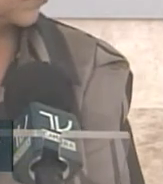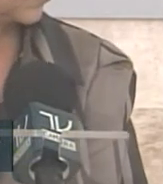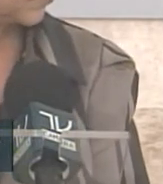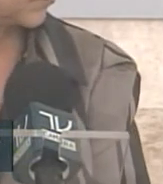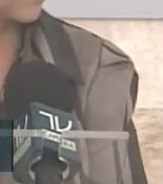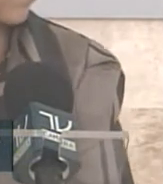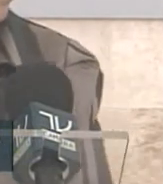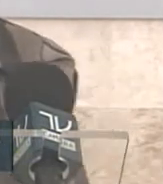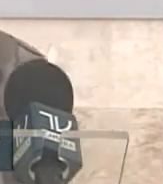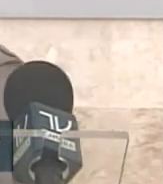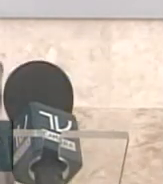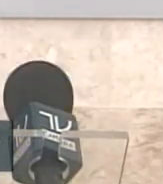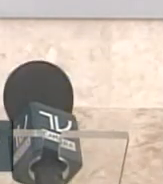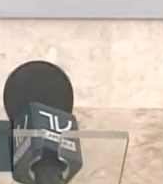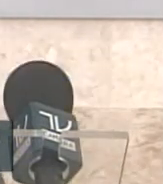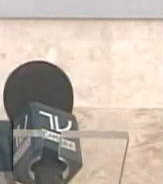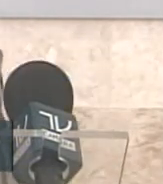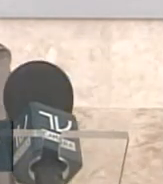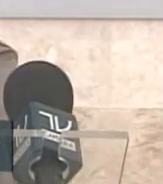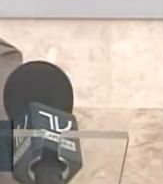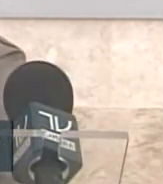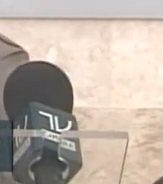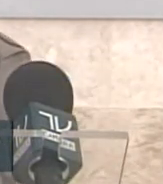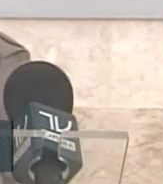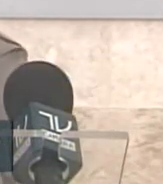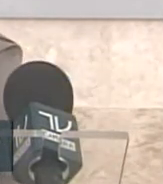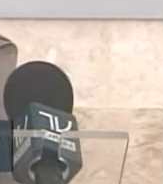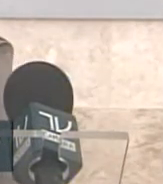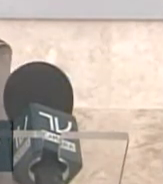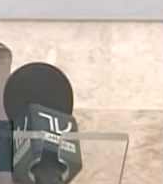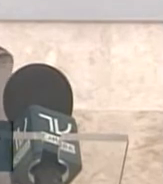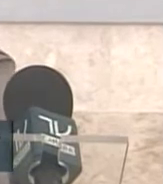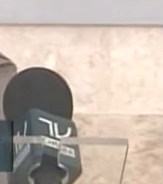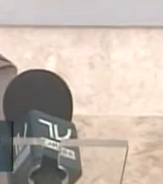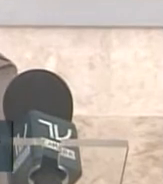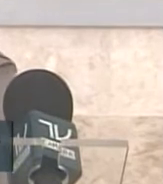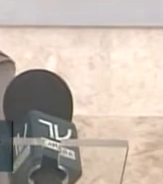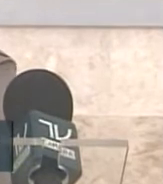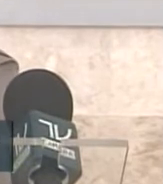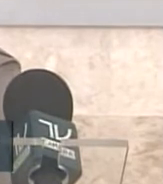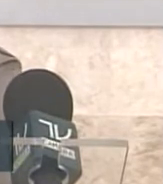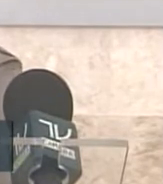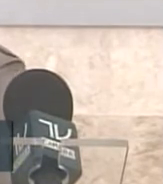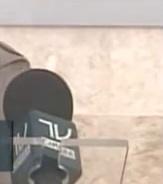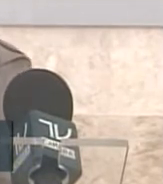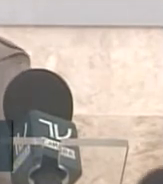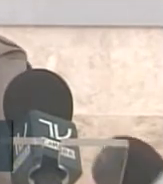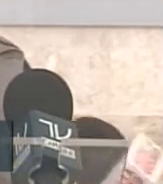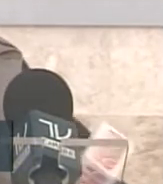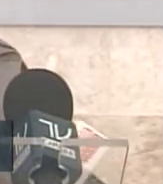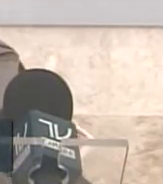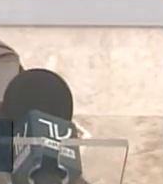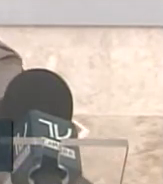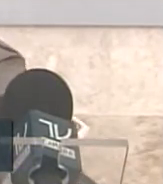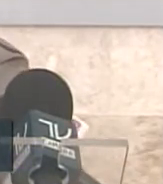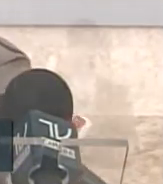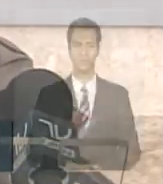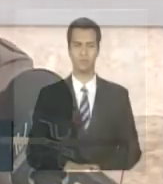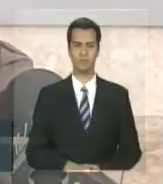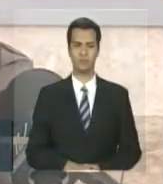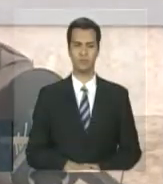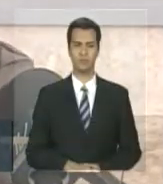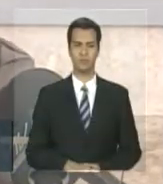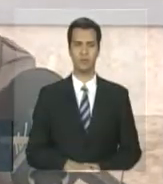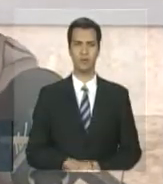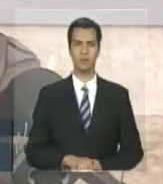Imagens degradantes. A presidente tomou conhecimento disso? A senhora pretende fazer algum trabalho específico? Nós temos um plano